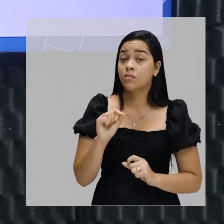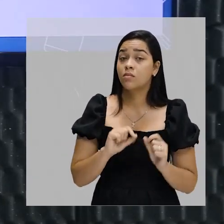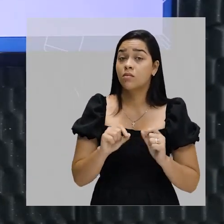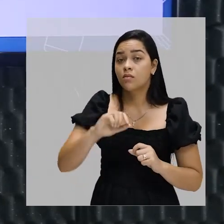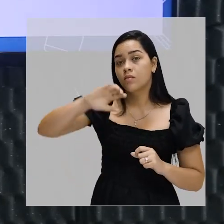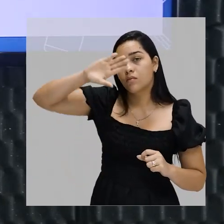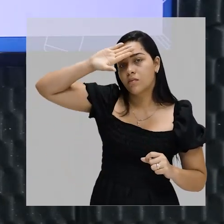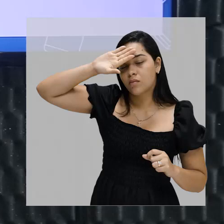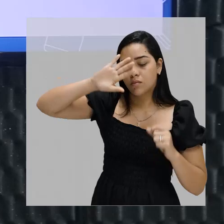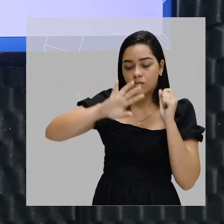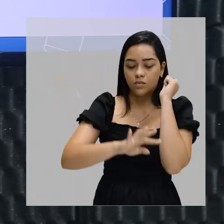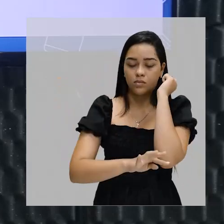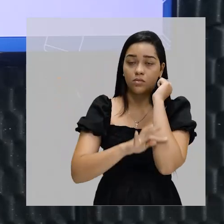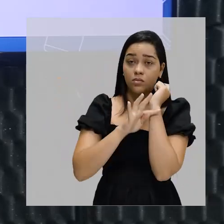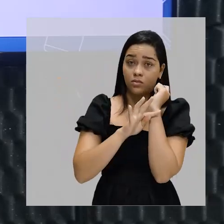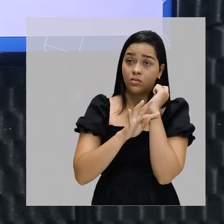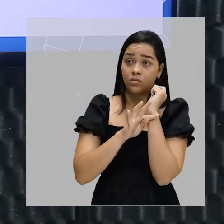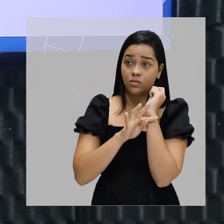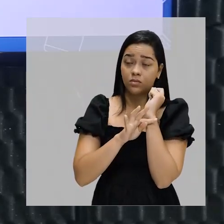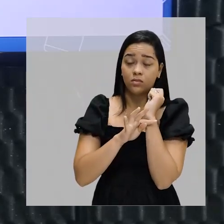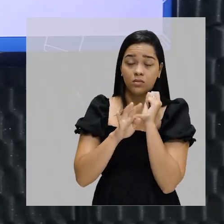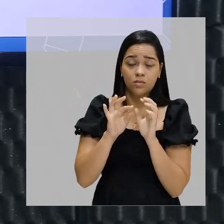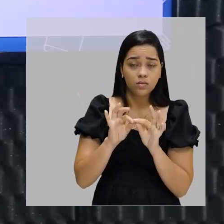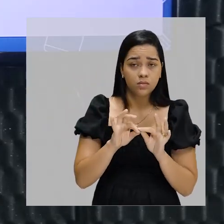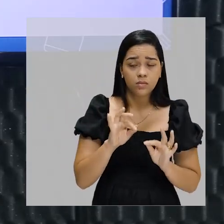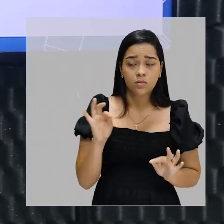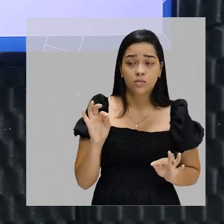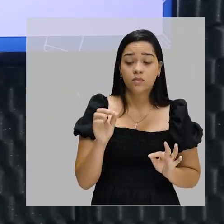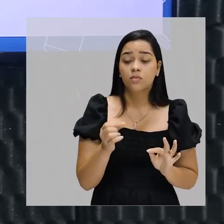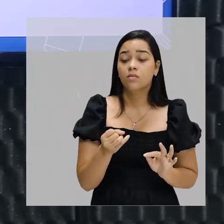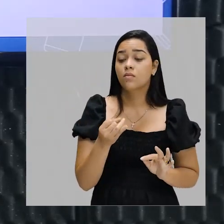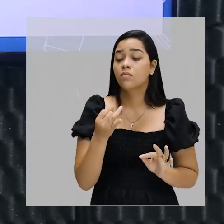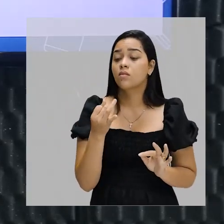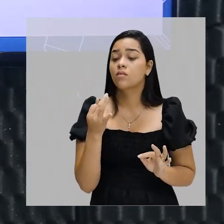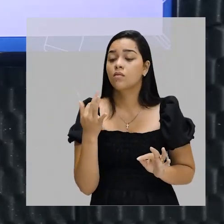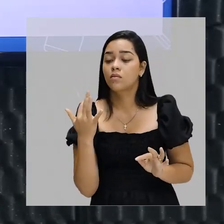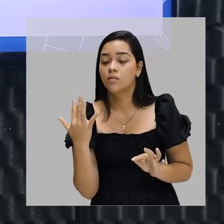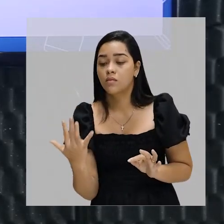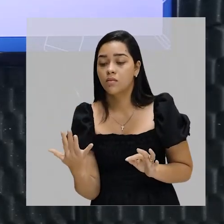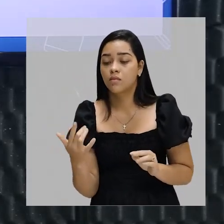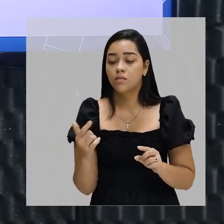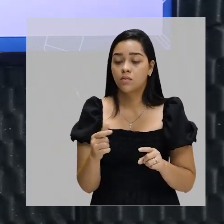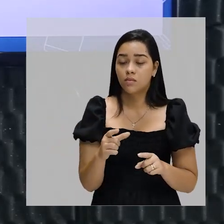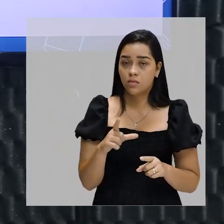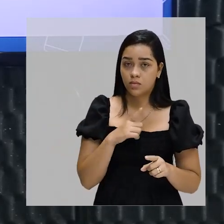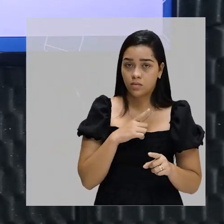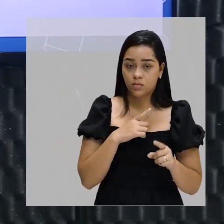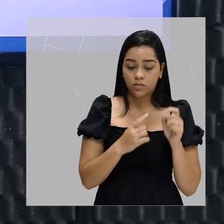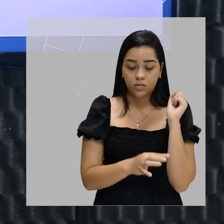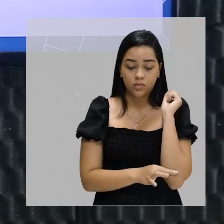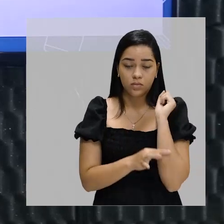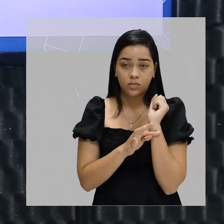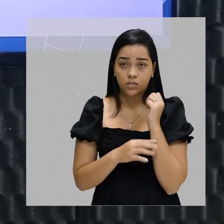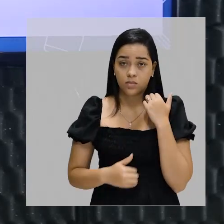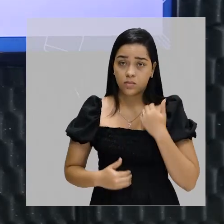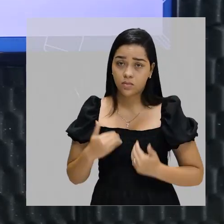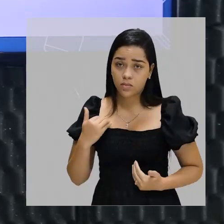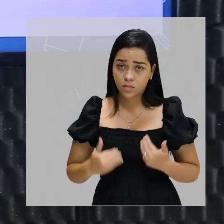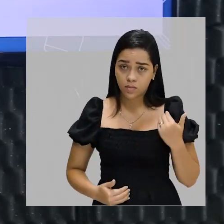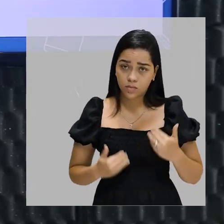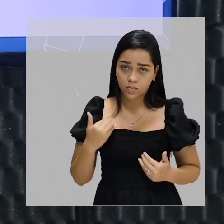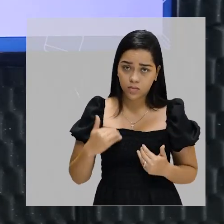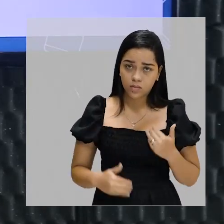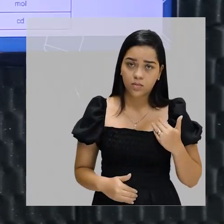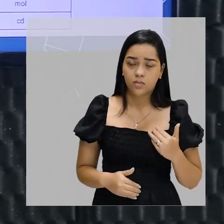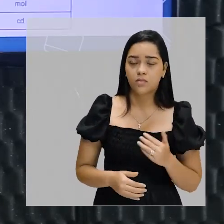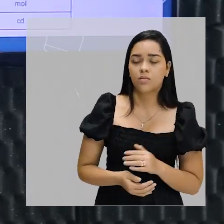a temperatura, a gente consegue medir, quantificar a temperatura de um corpo, de um